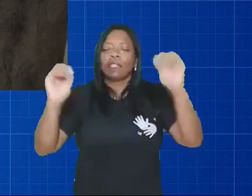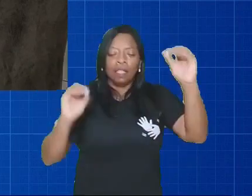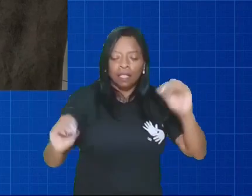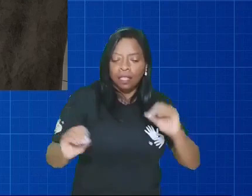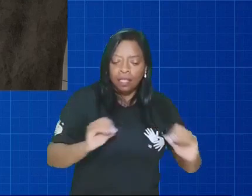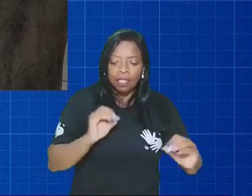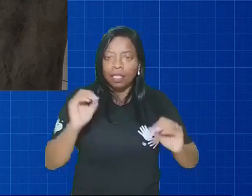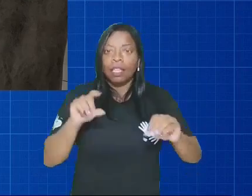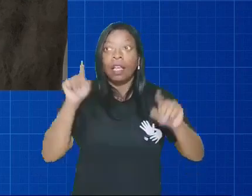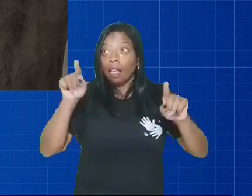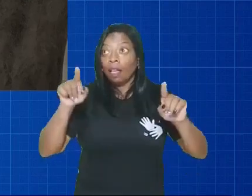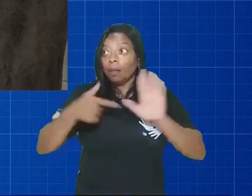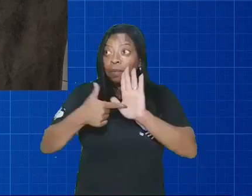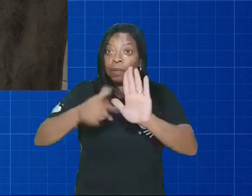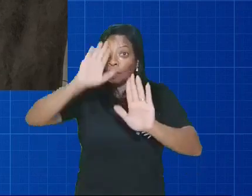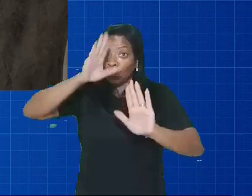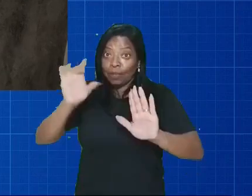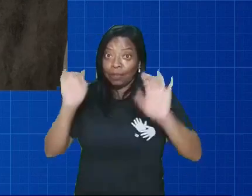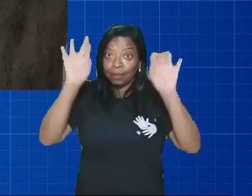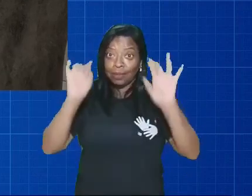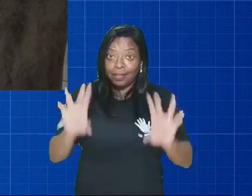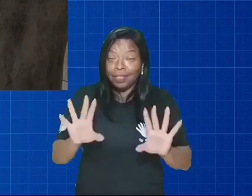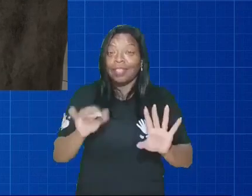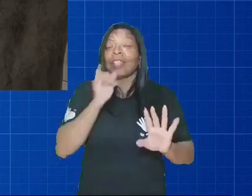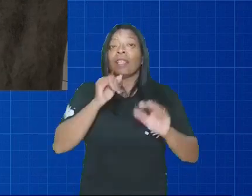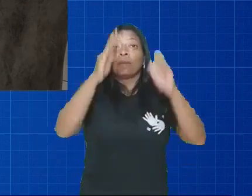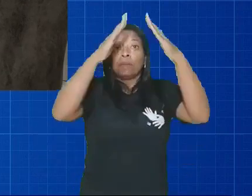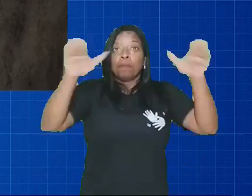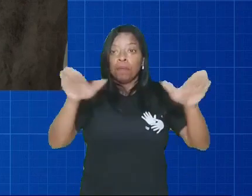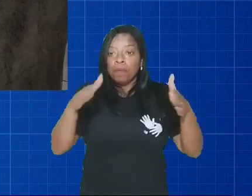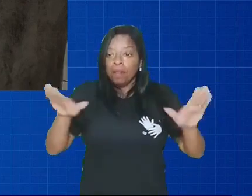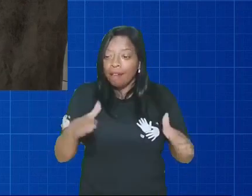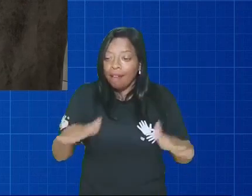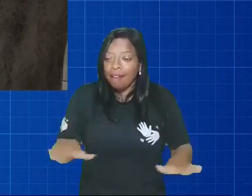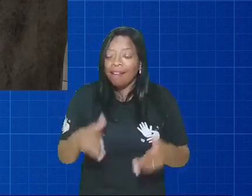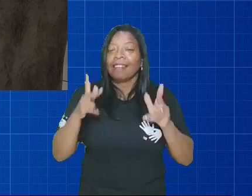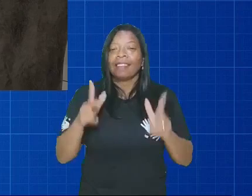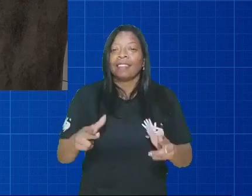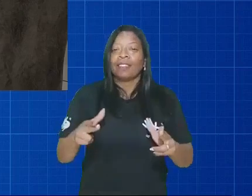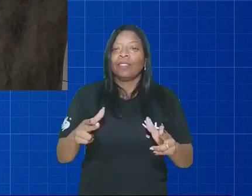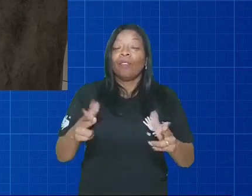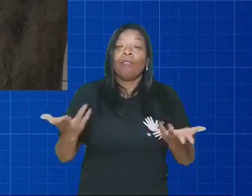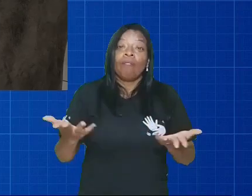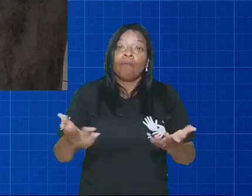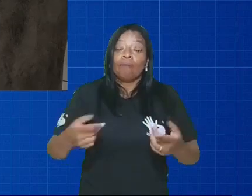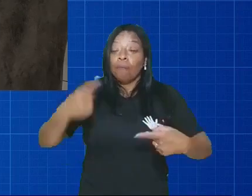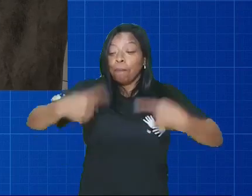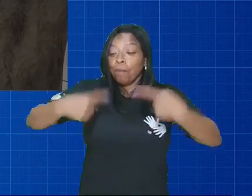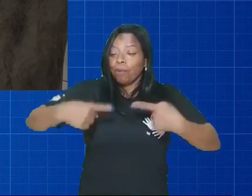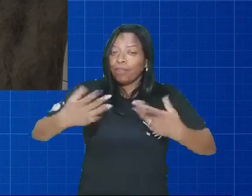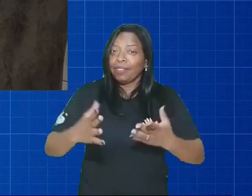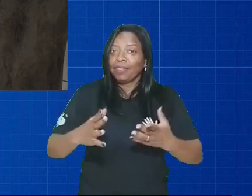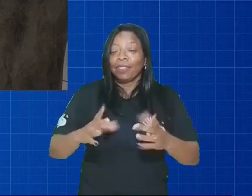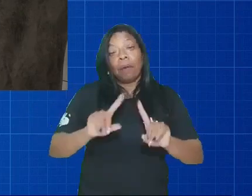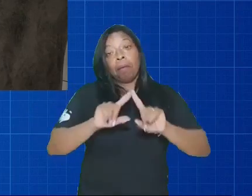um pinheirinho. O pinheirinho seria a política, o plano, né, e os programas. Então, enquanto eu encontrar